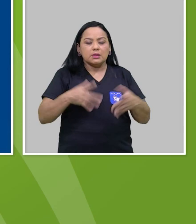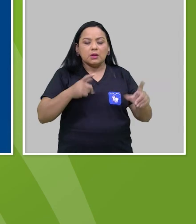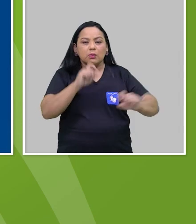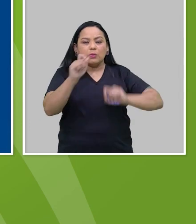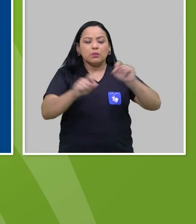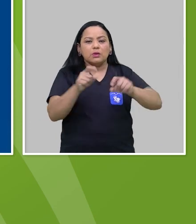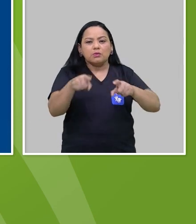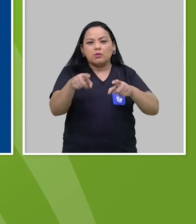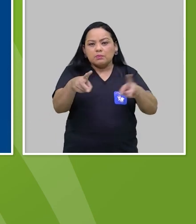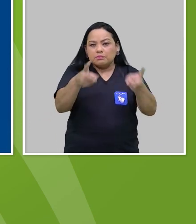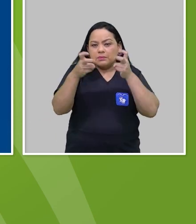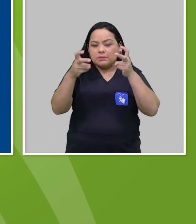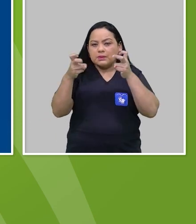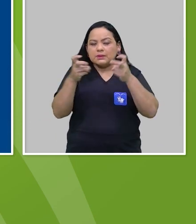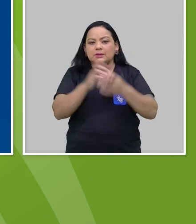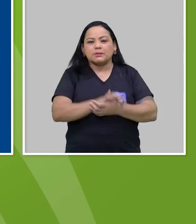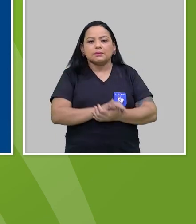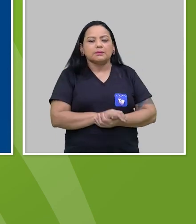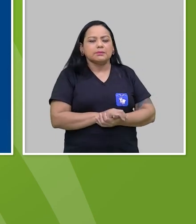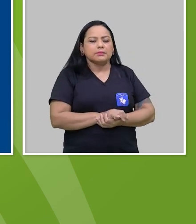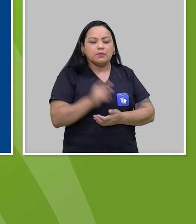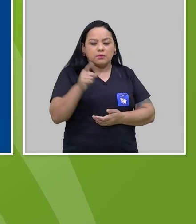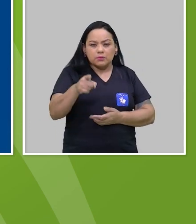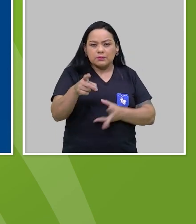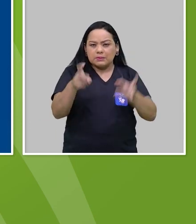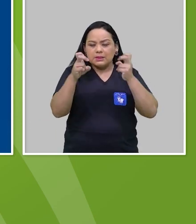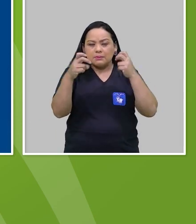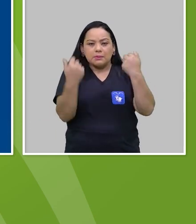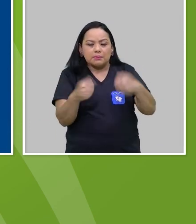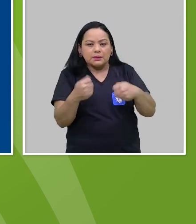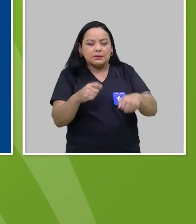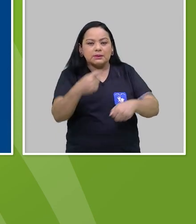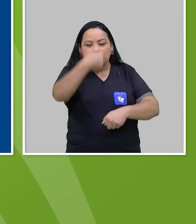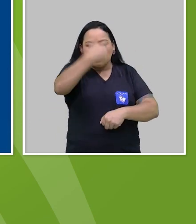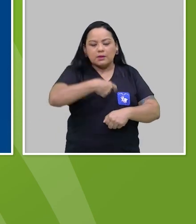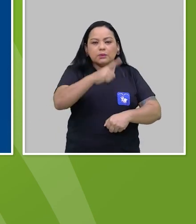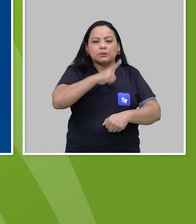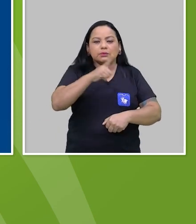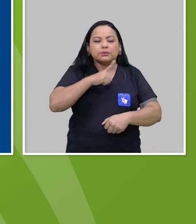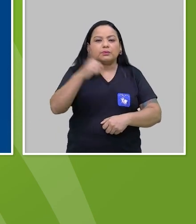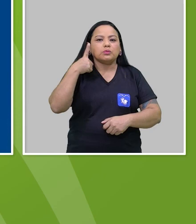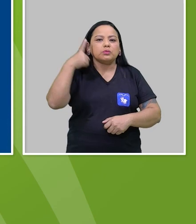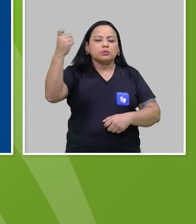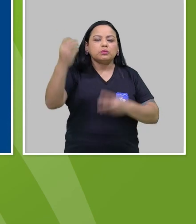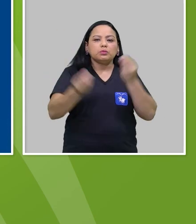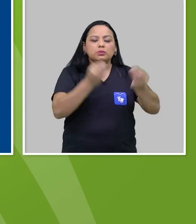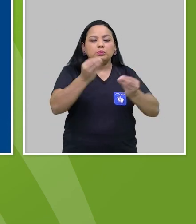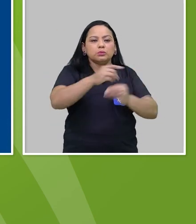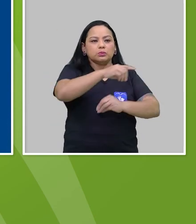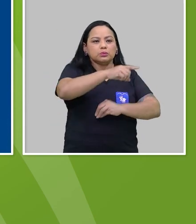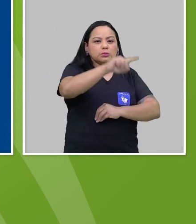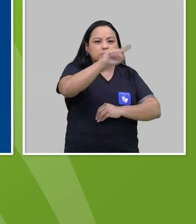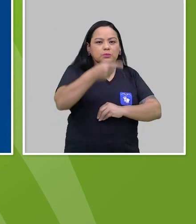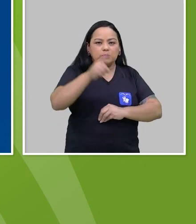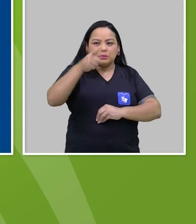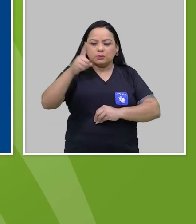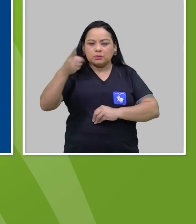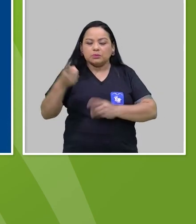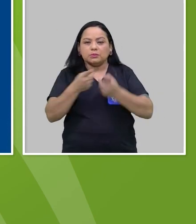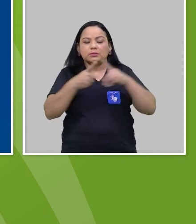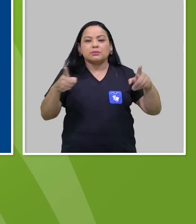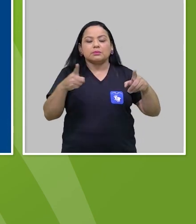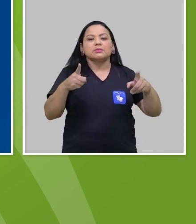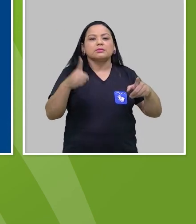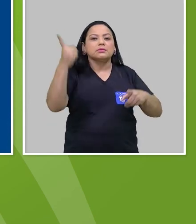você perceba? O que eu quero que você perceba é que eu tenho o som como uma onda mecânica, mas o